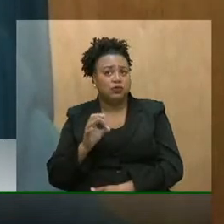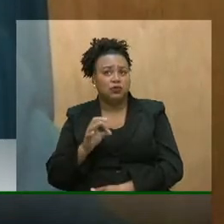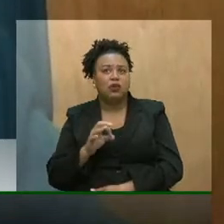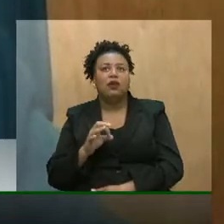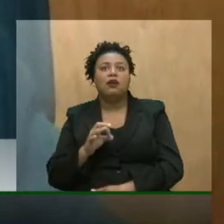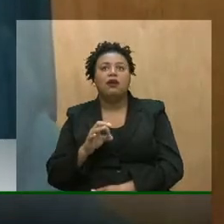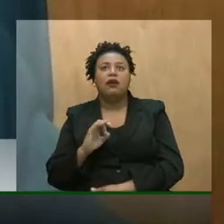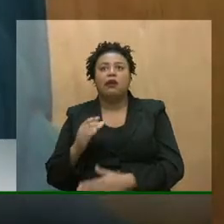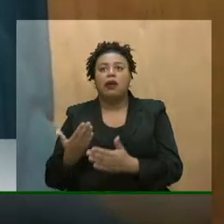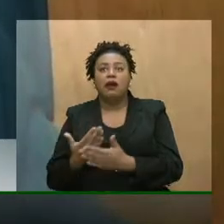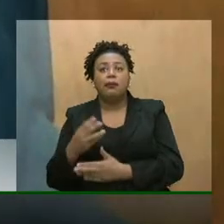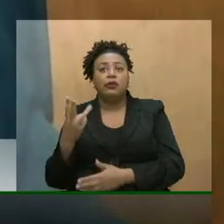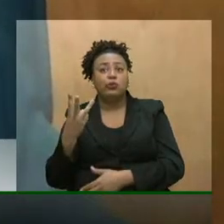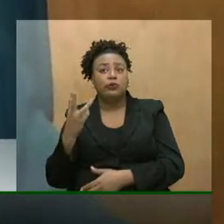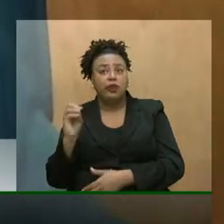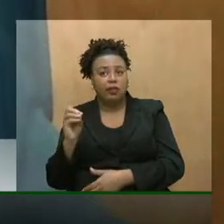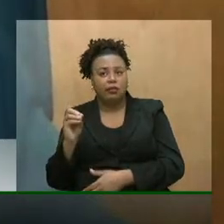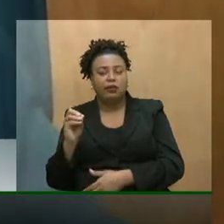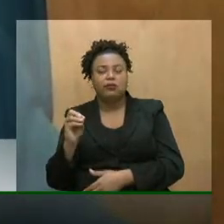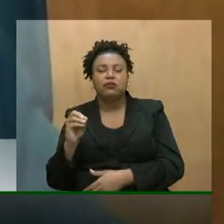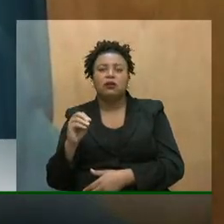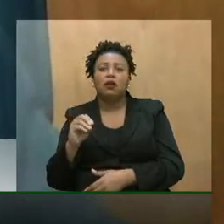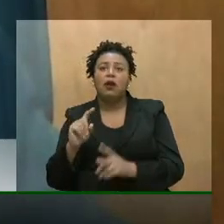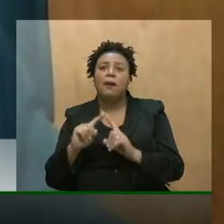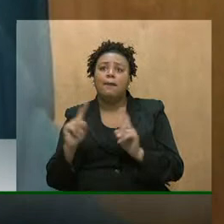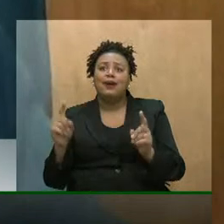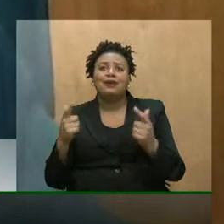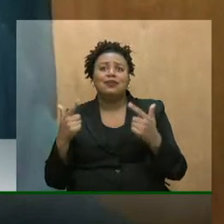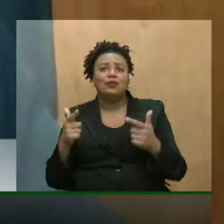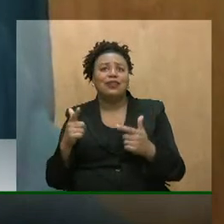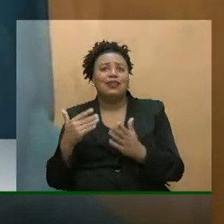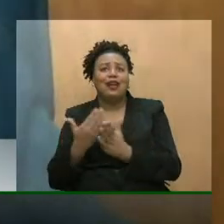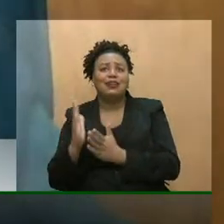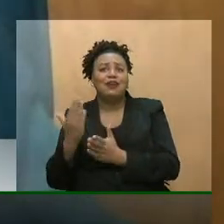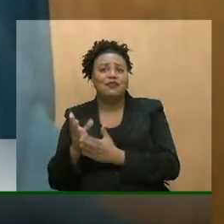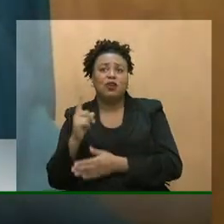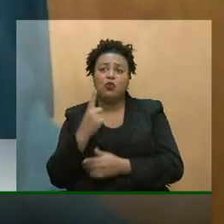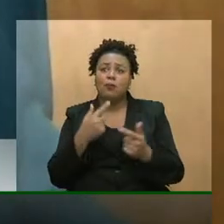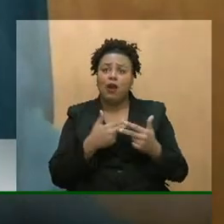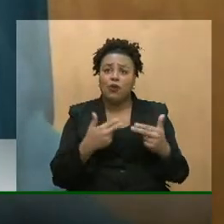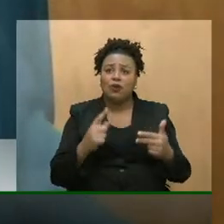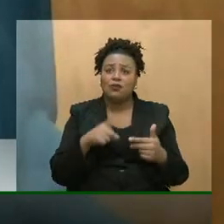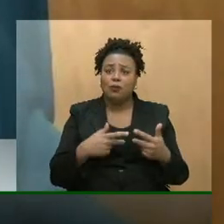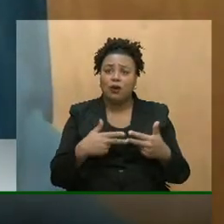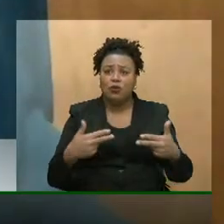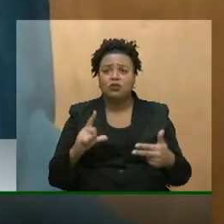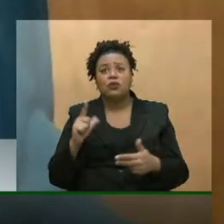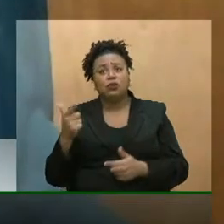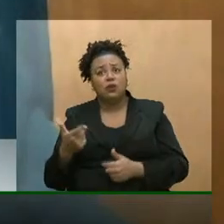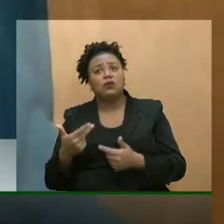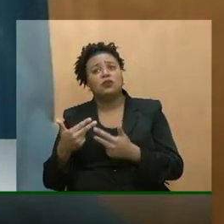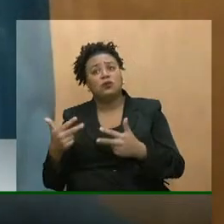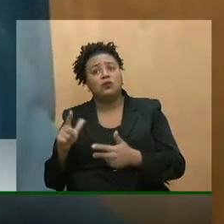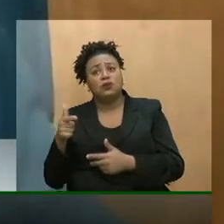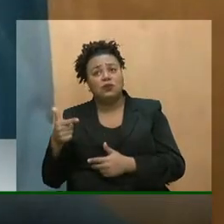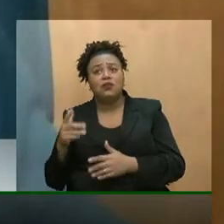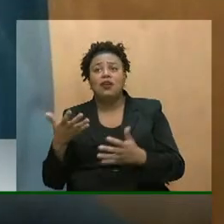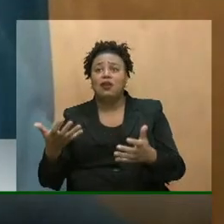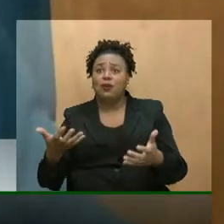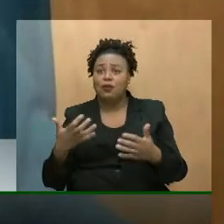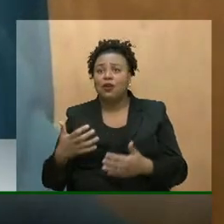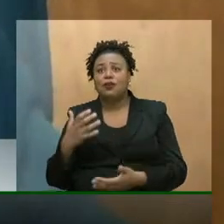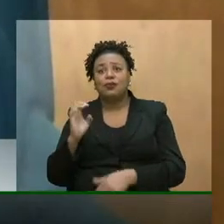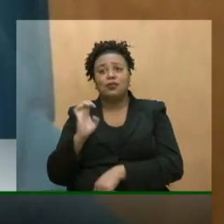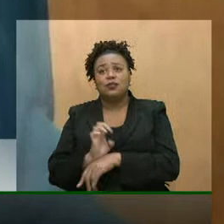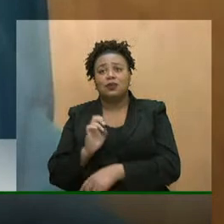incremento do Brito 30%, no outro caso ali. Agora, não tem nada que ver uma coisa com a outra. Uma coisa é uma coisa, outra coisa é outra coisa. Eu quero que o Estado